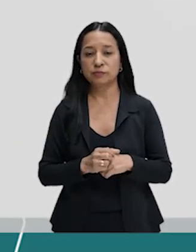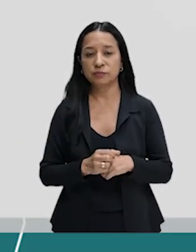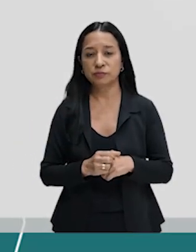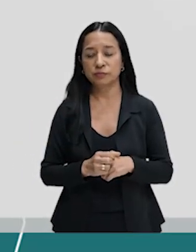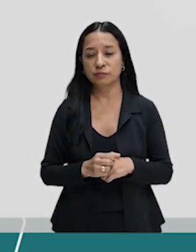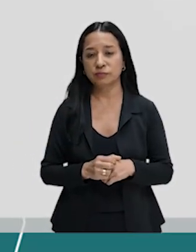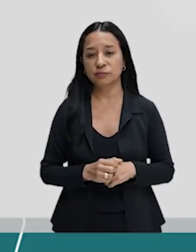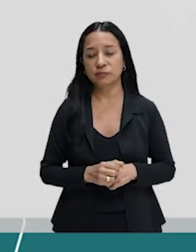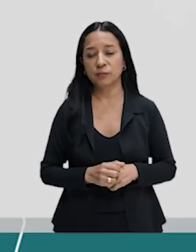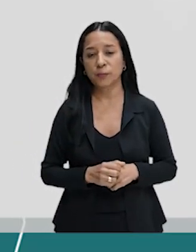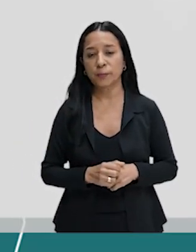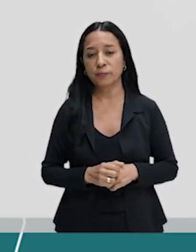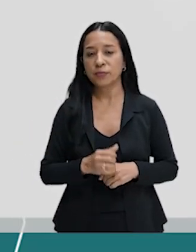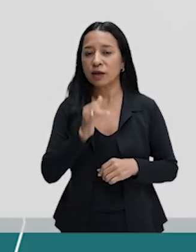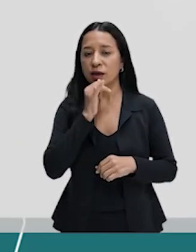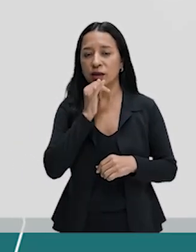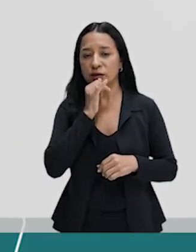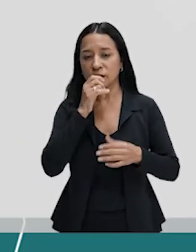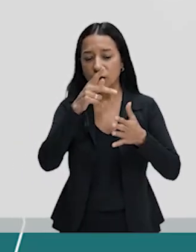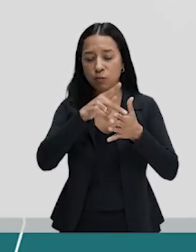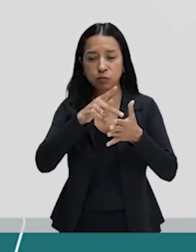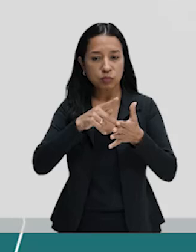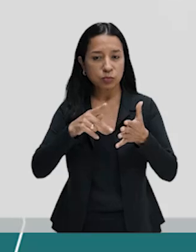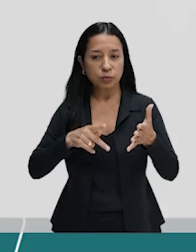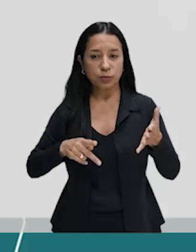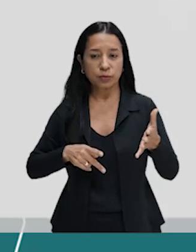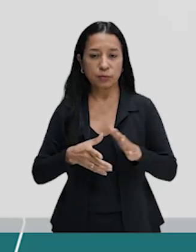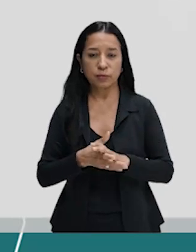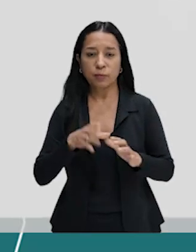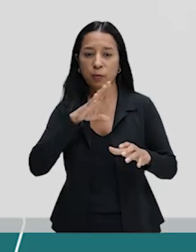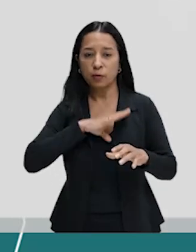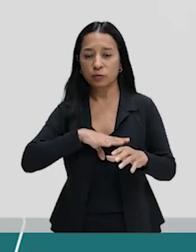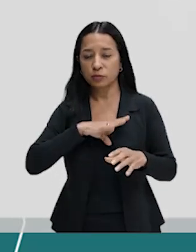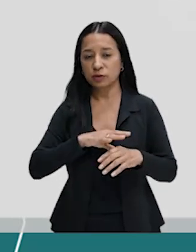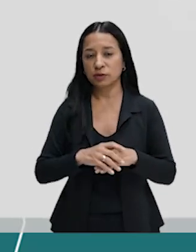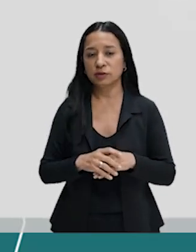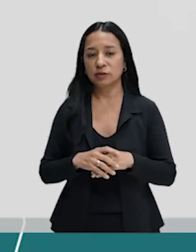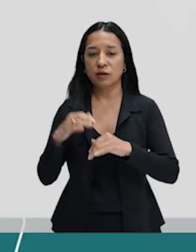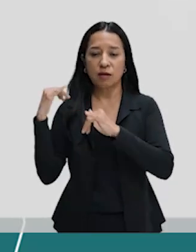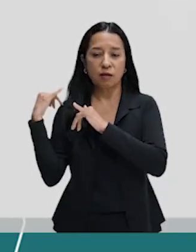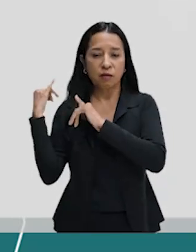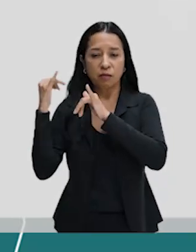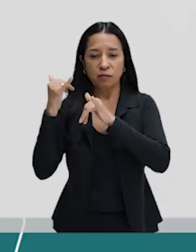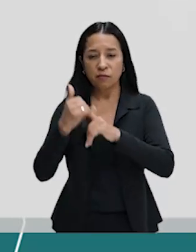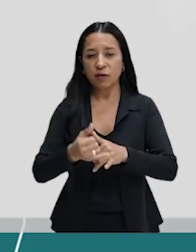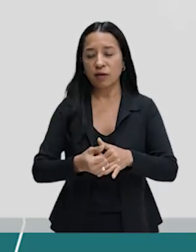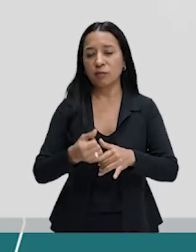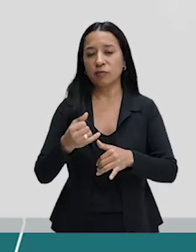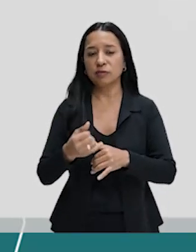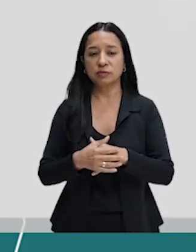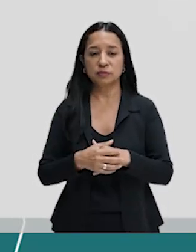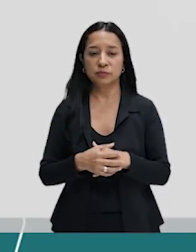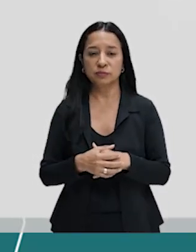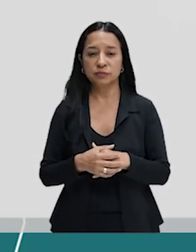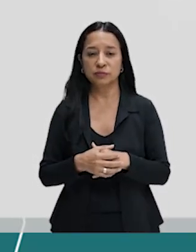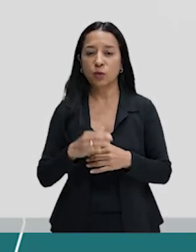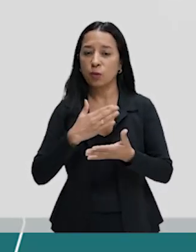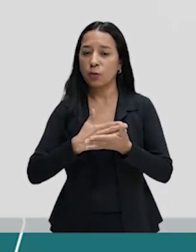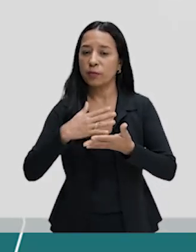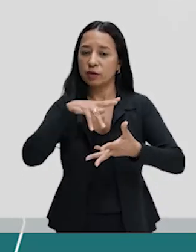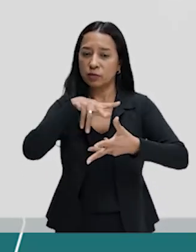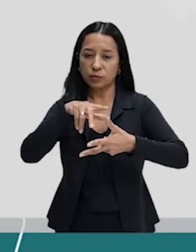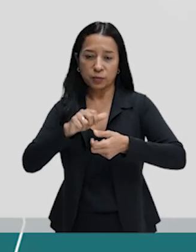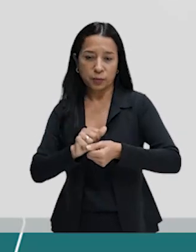Exemplo de poema dos parnasianos portugueses, fábulas antigas, princípio do mundo, o amor não